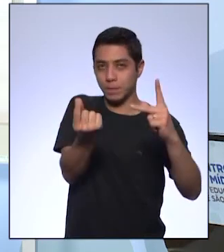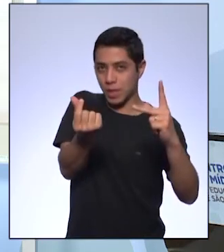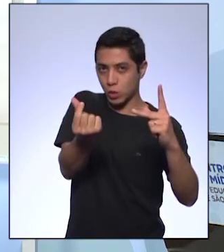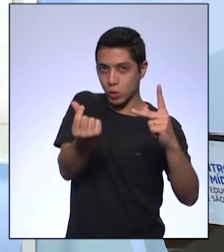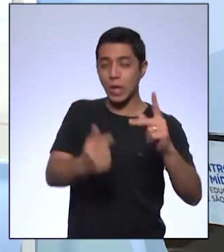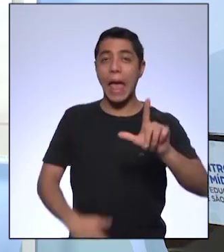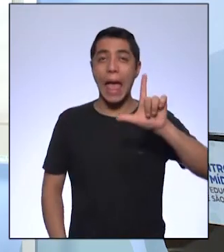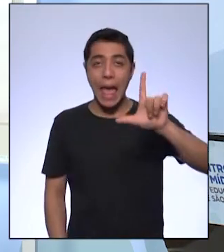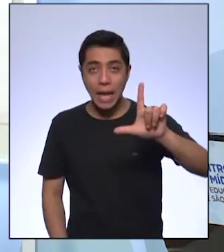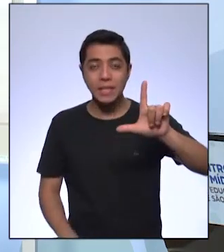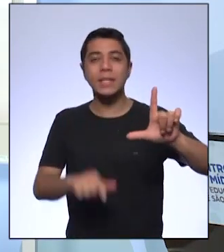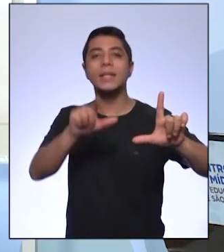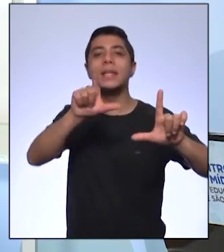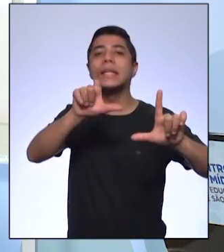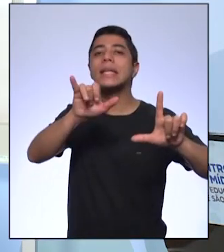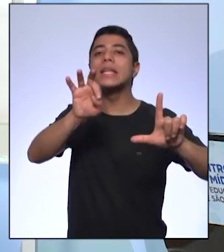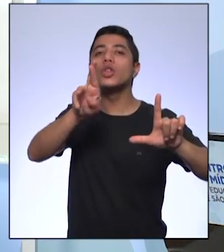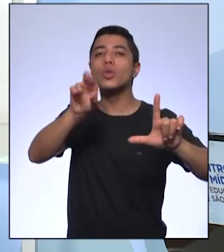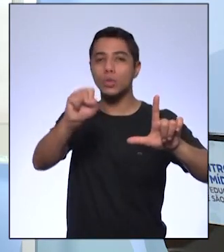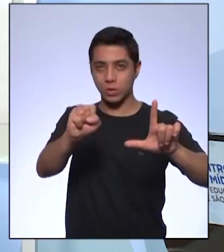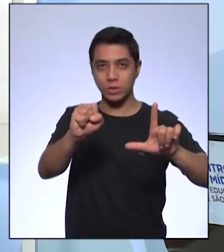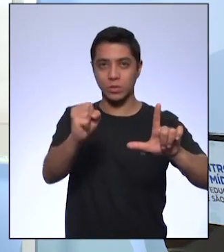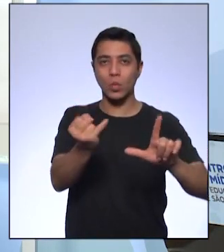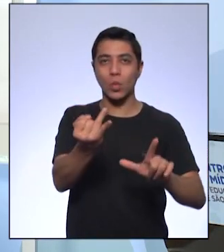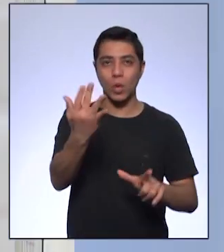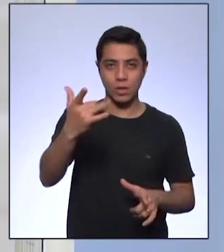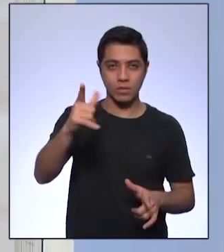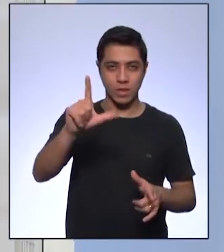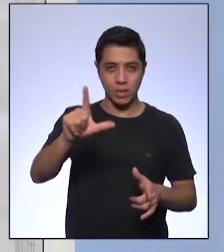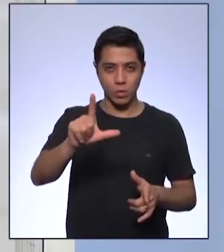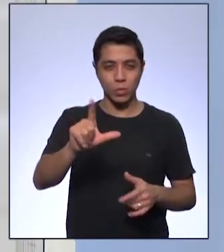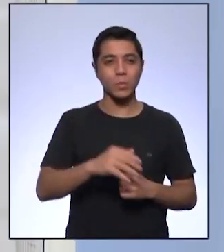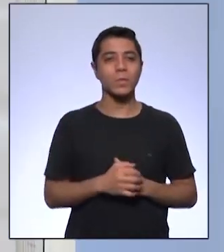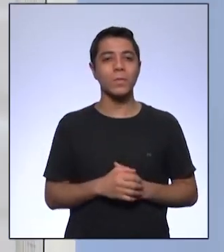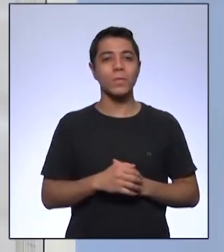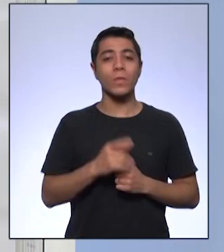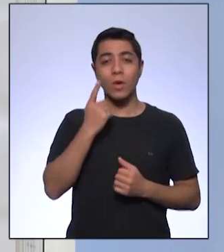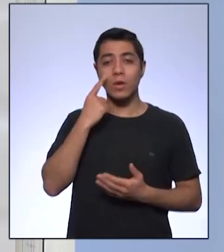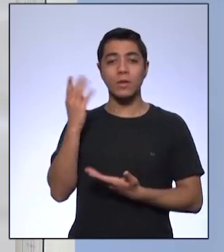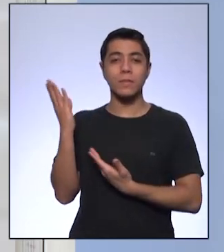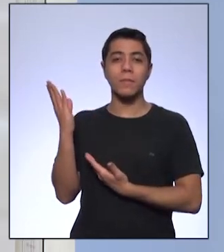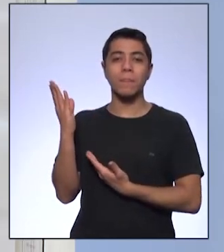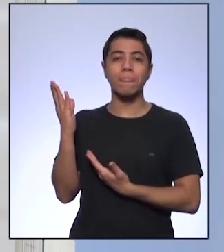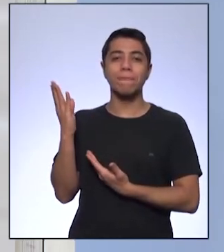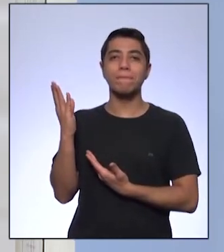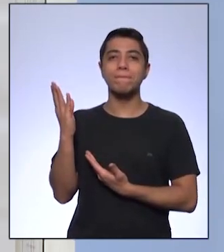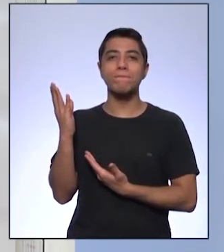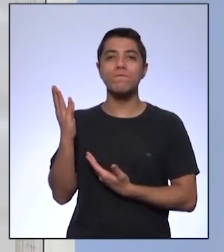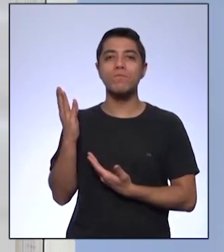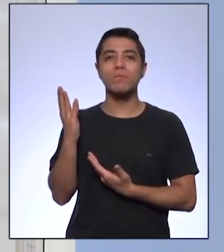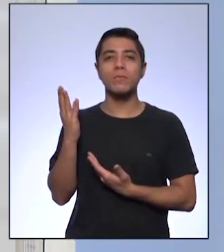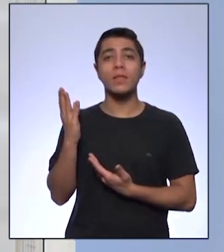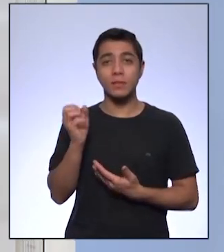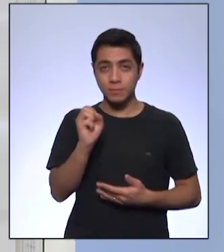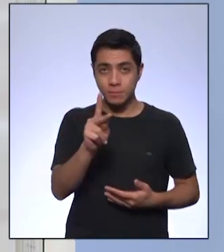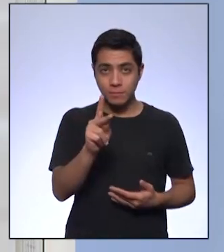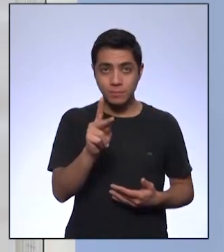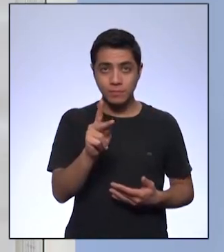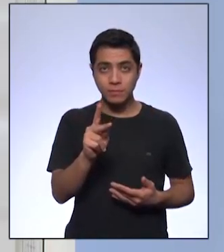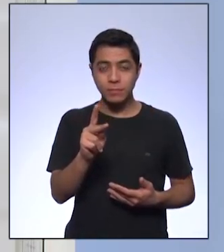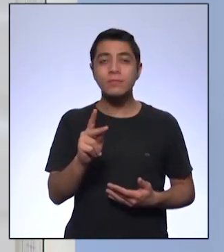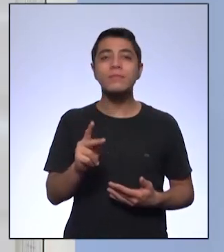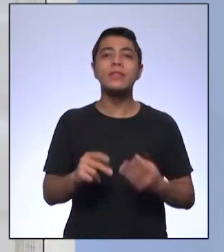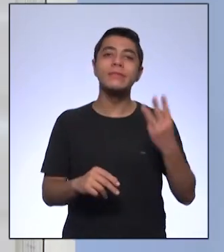custa R$ 3,00. Então, aqui eu teria quem? 3 vezes L. Se eu abasteço 1 litro, eu pago 3. Se eu abasteço